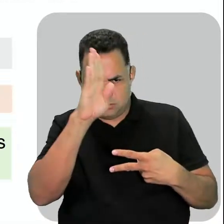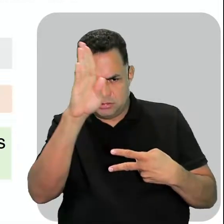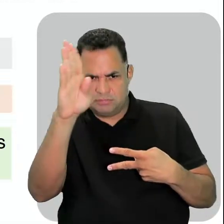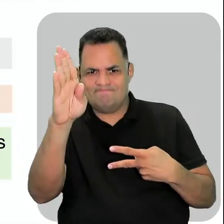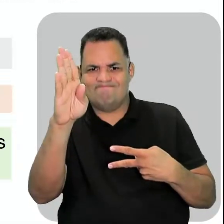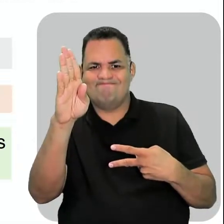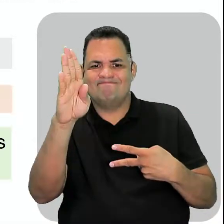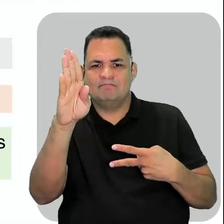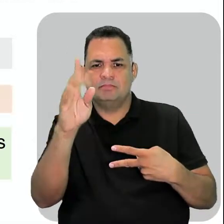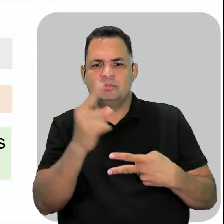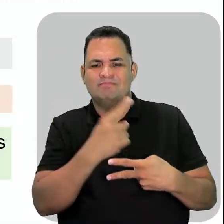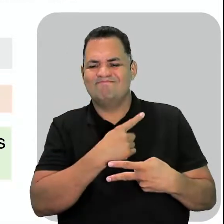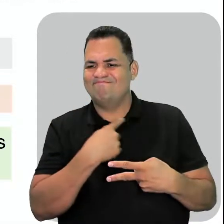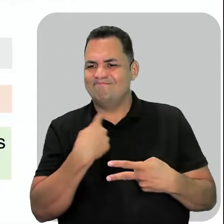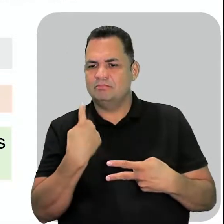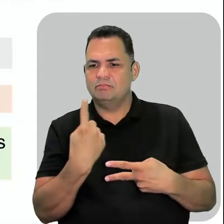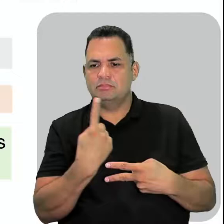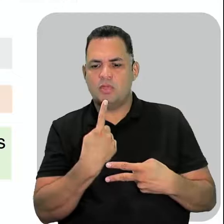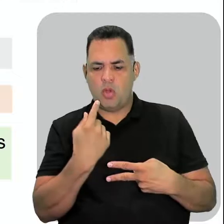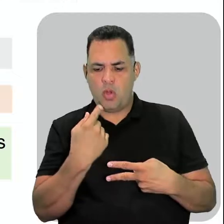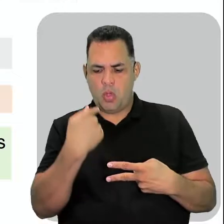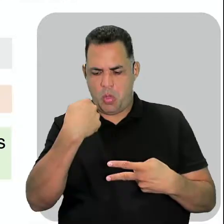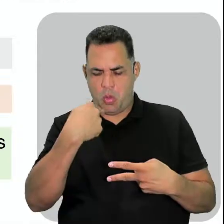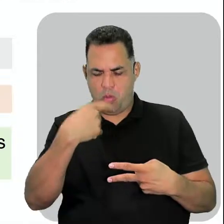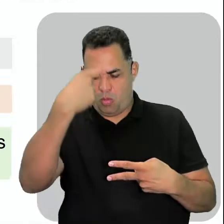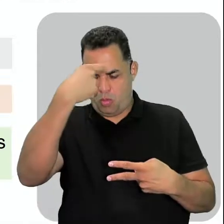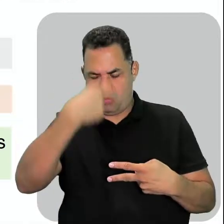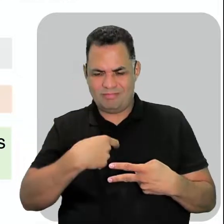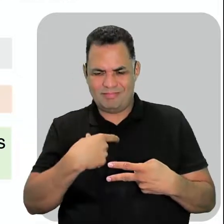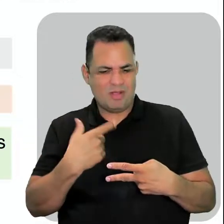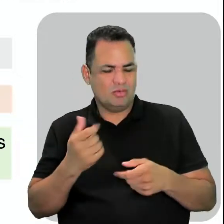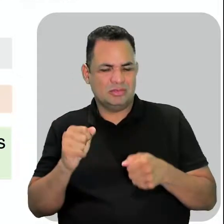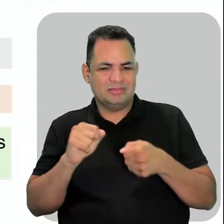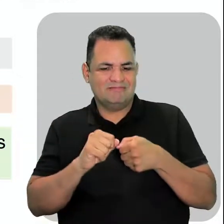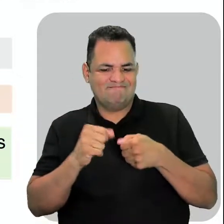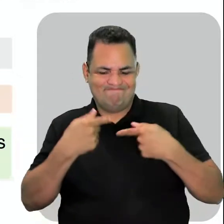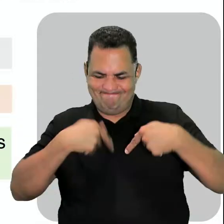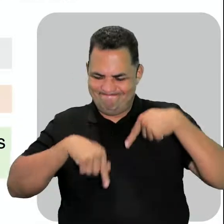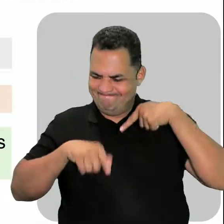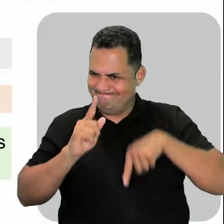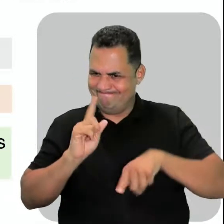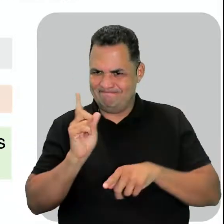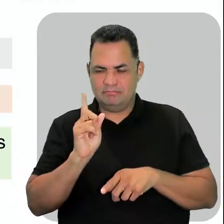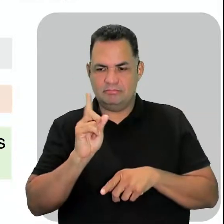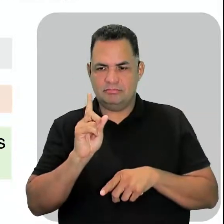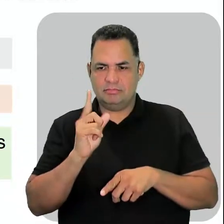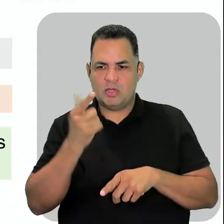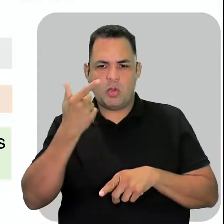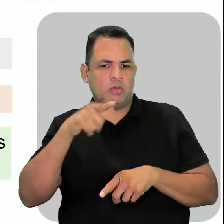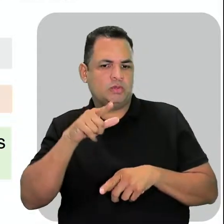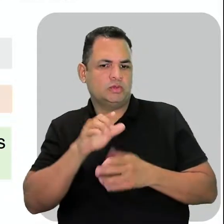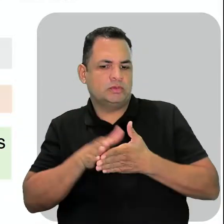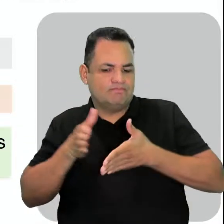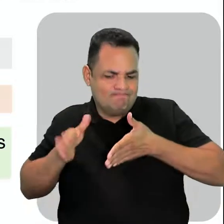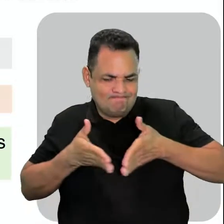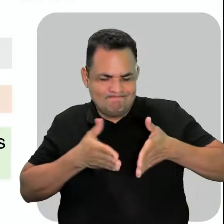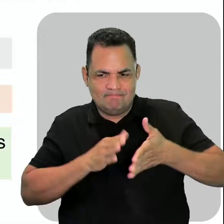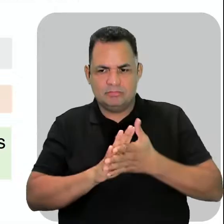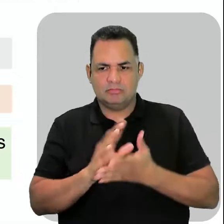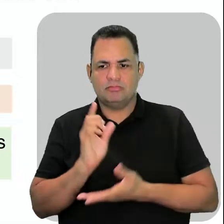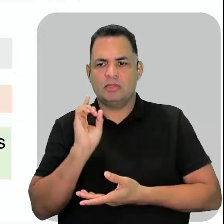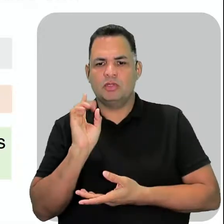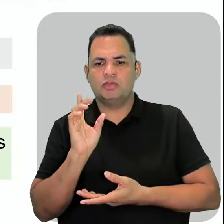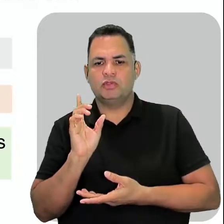os aminoácidos que a gente não consegue produzir. O organismo não consegue produzir